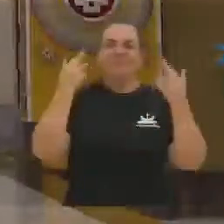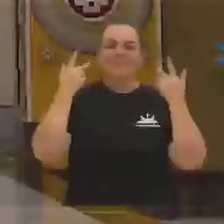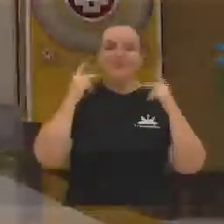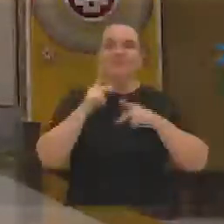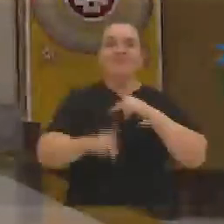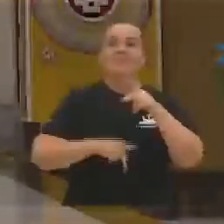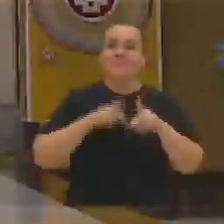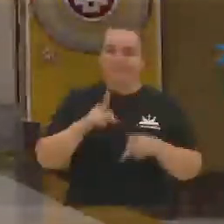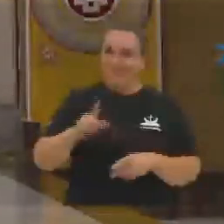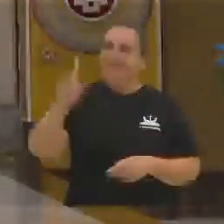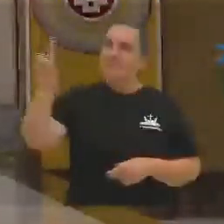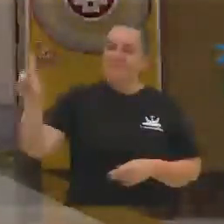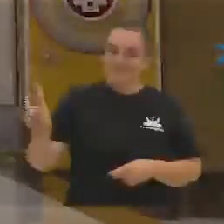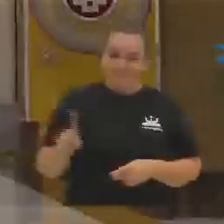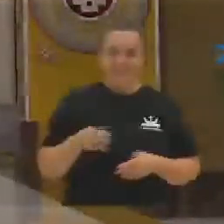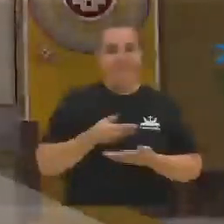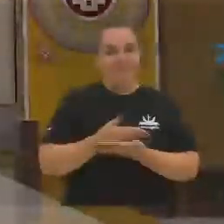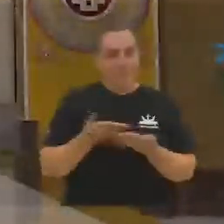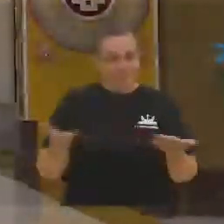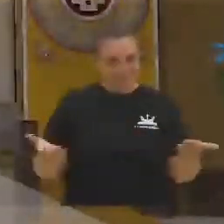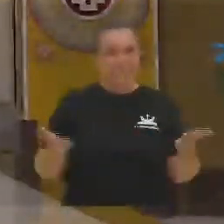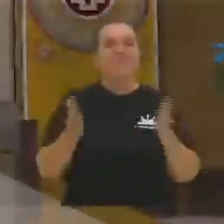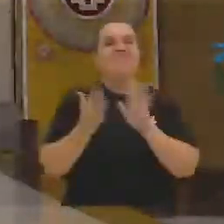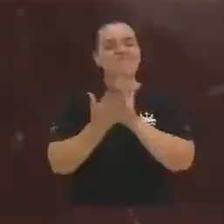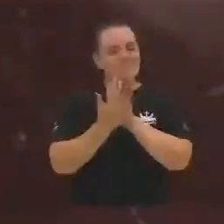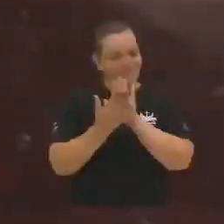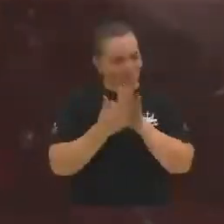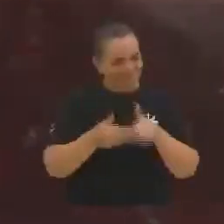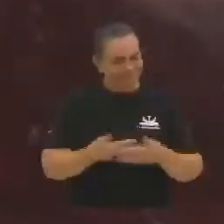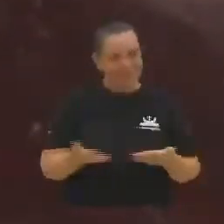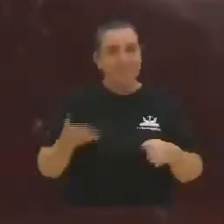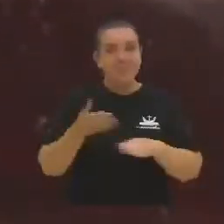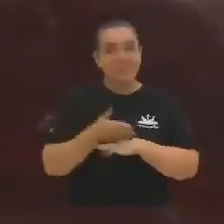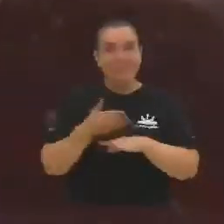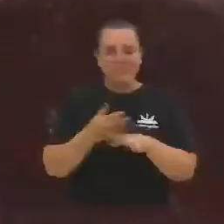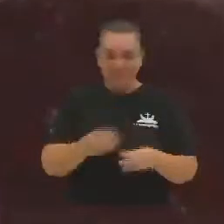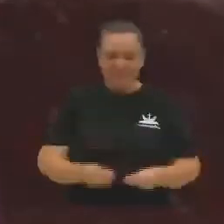Deus comparece ao santuário de Nossa Senhora de Guadalupe e